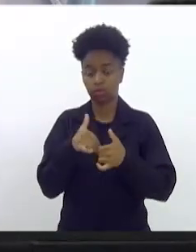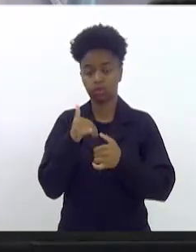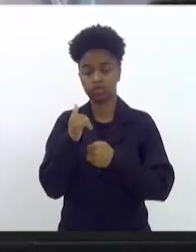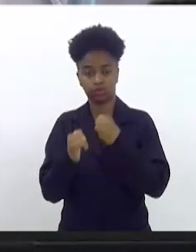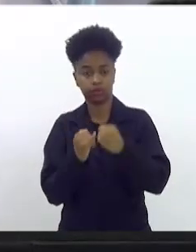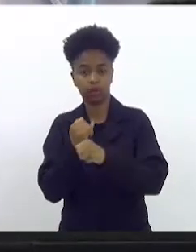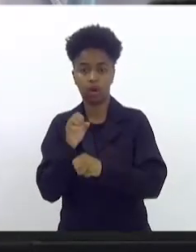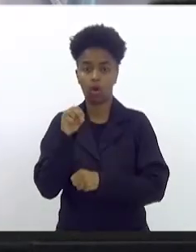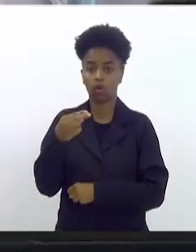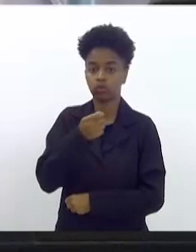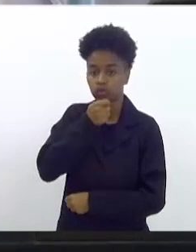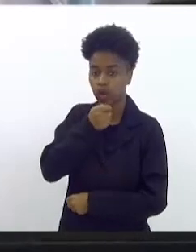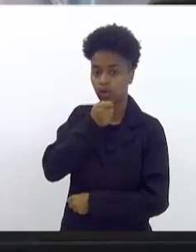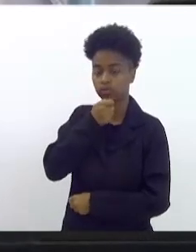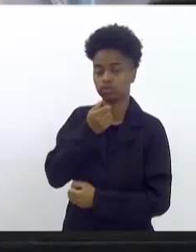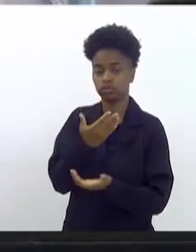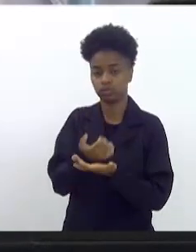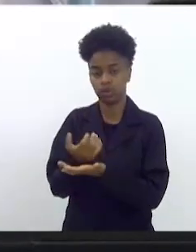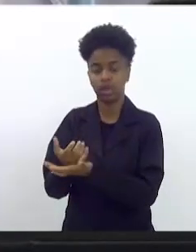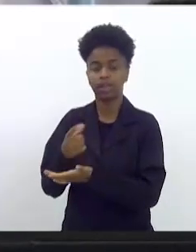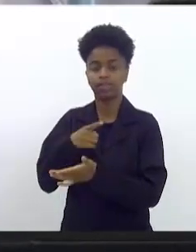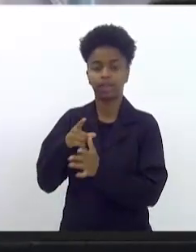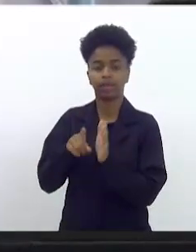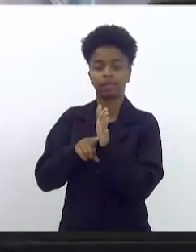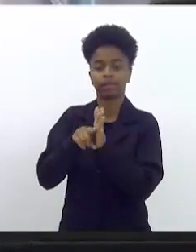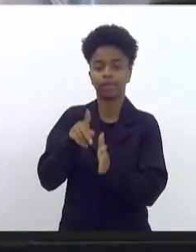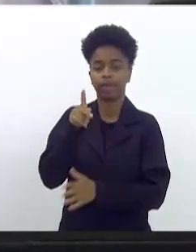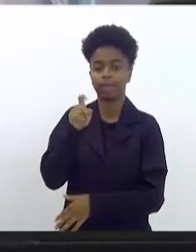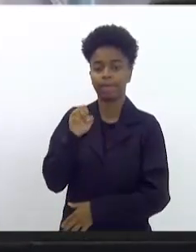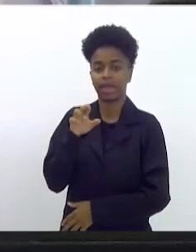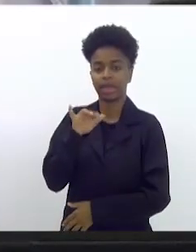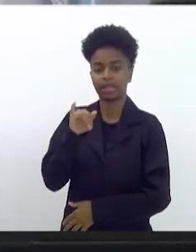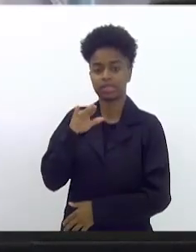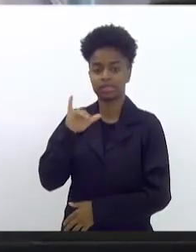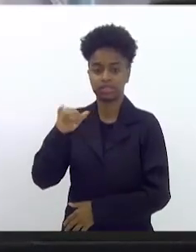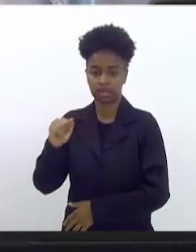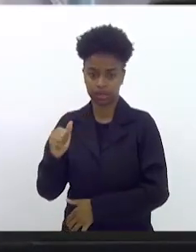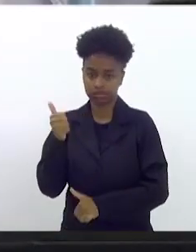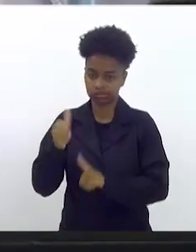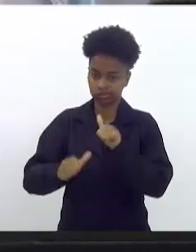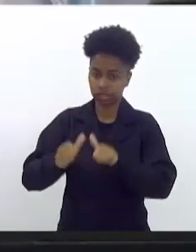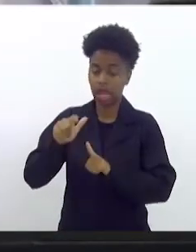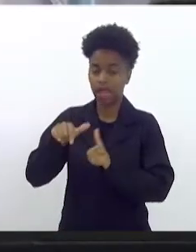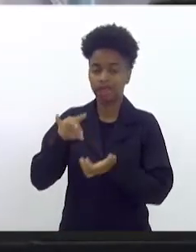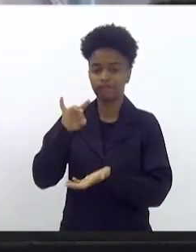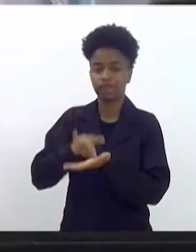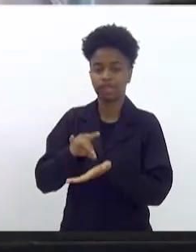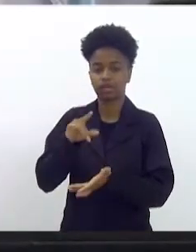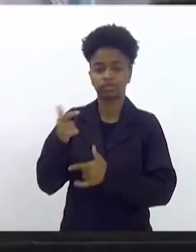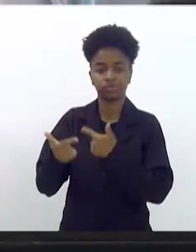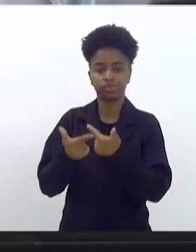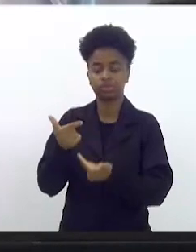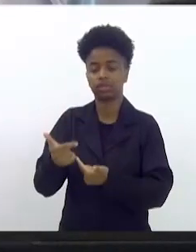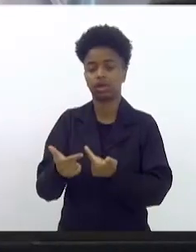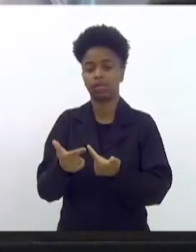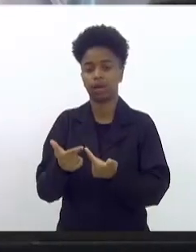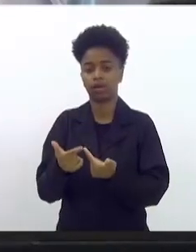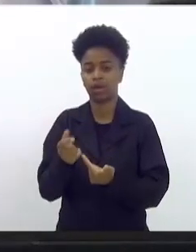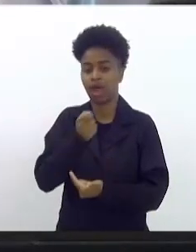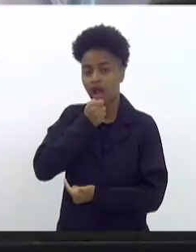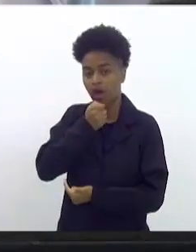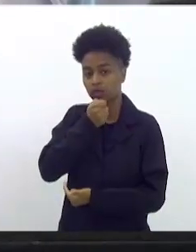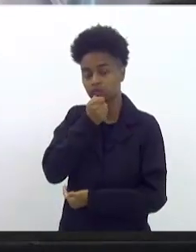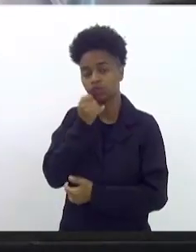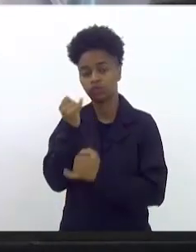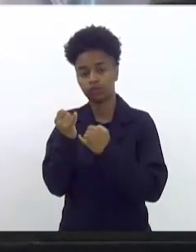áudio, esse material passa por uma perícia. E essa perícia é exatamente o serviço de perícias de áudio, informática